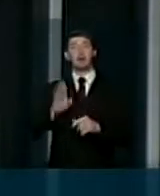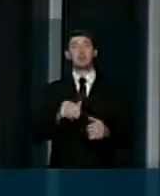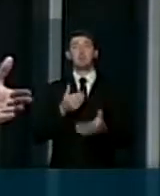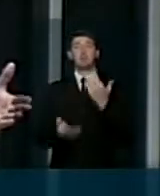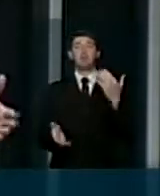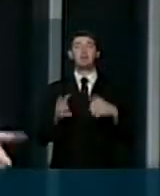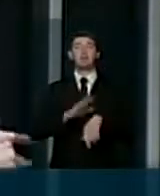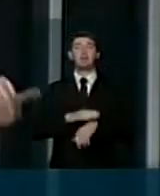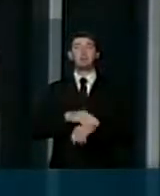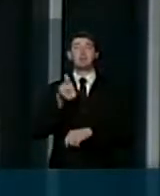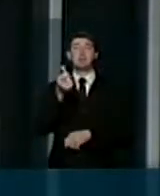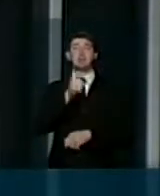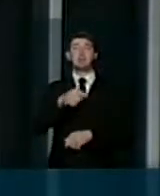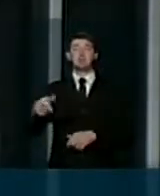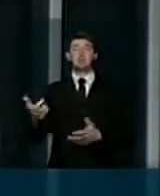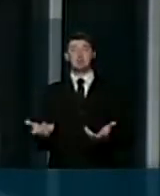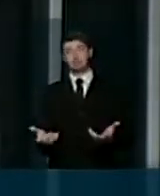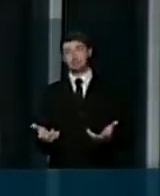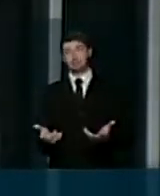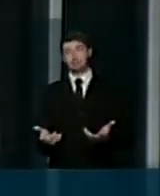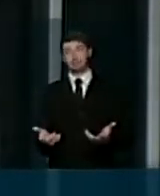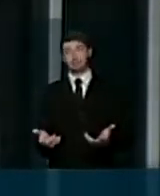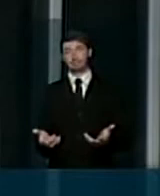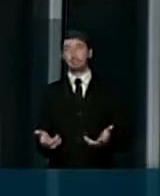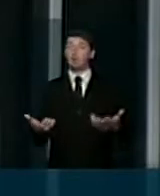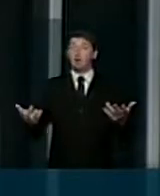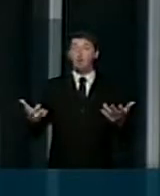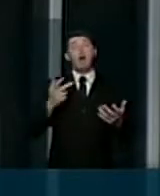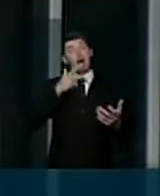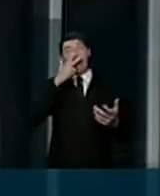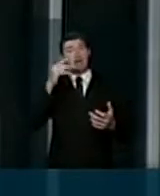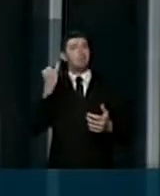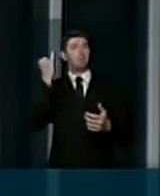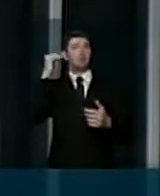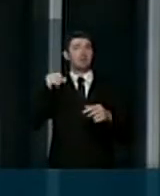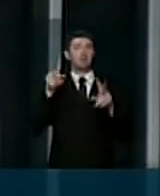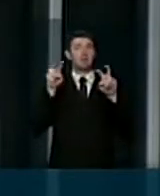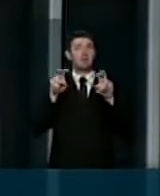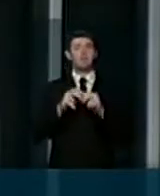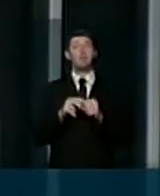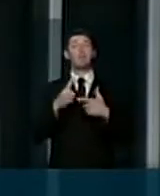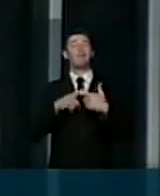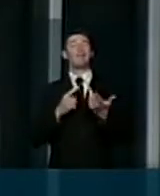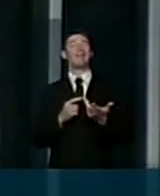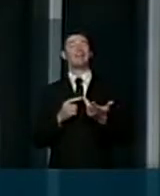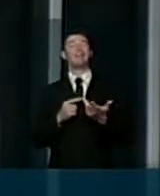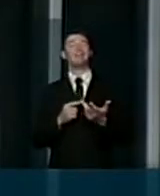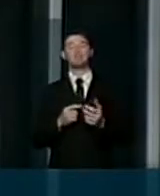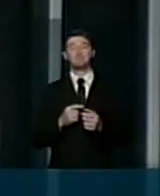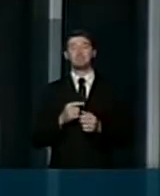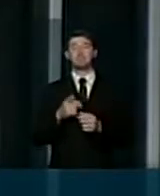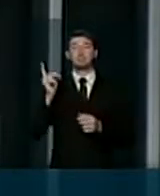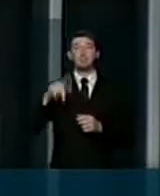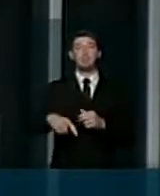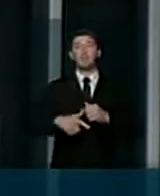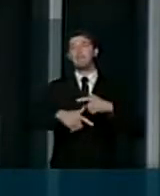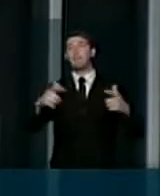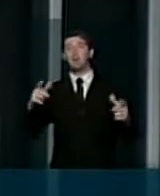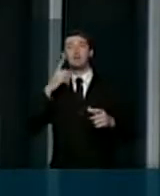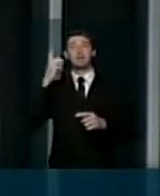mínimo 6 meses as administrações públicas. Então, talvez esse seja um tema que possa ter a maioria